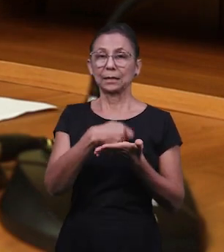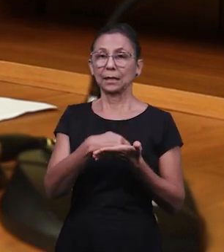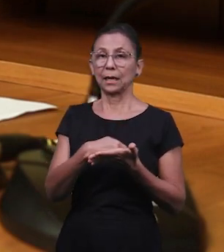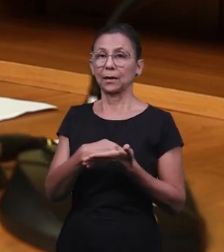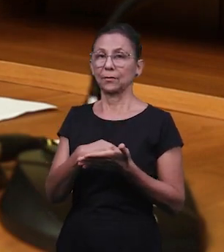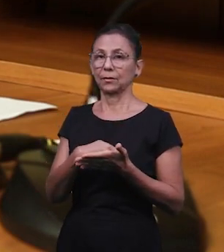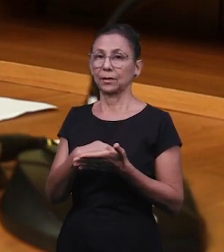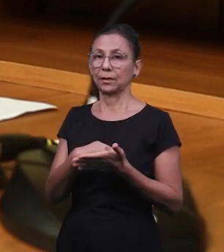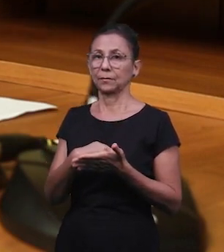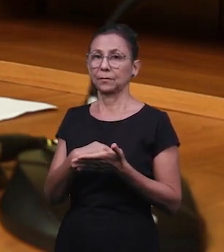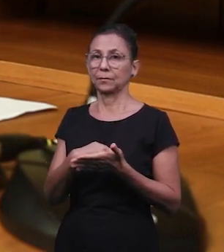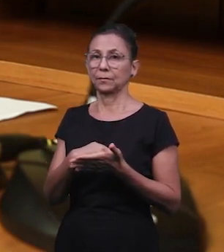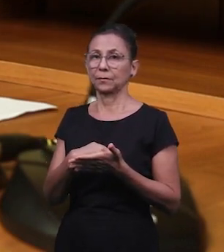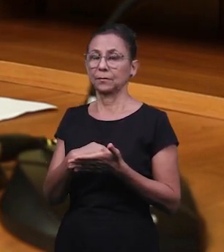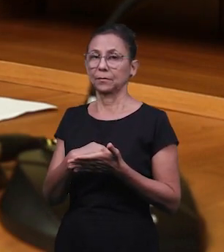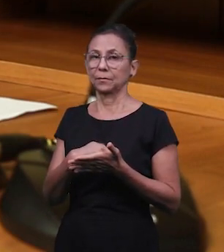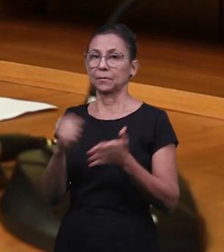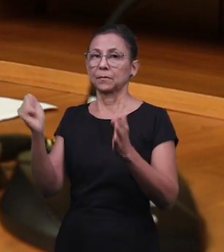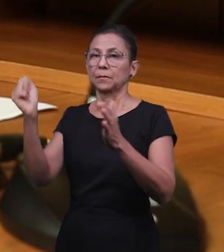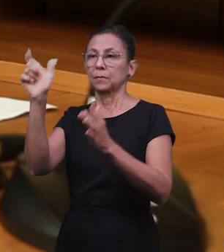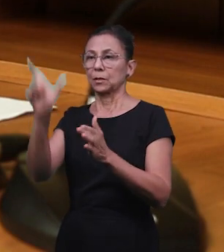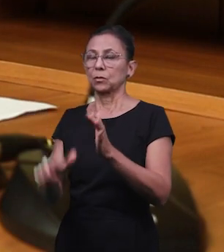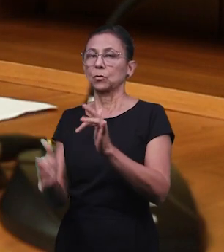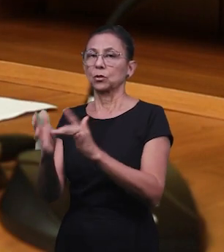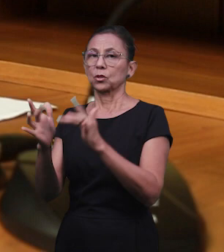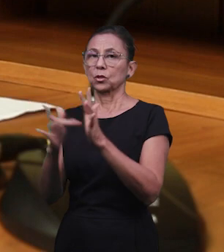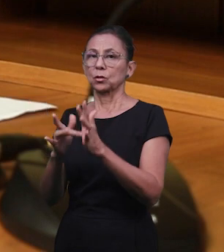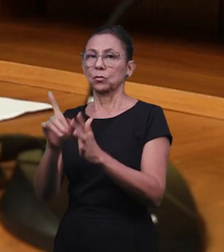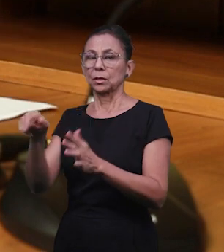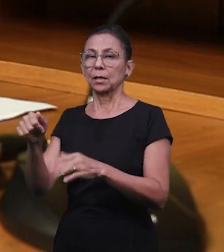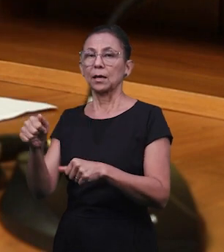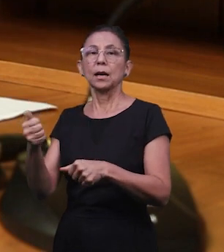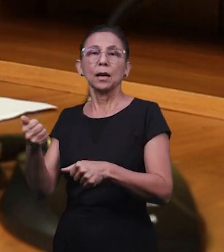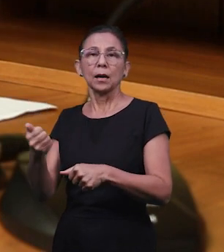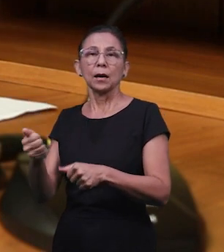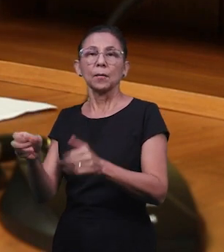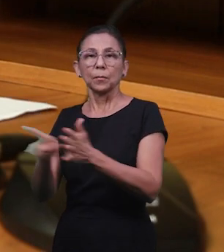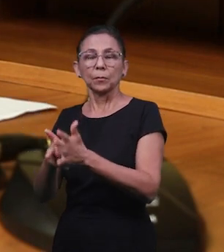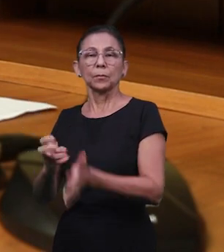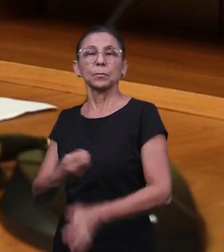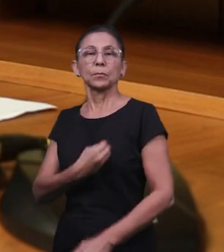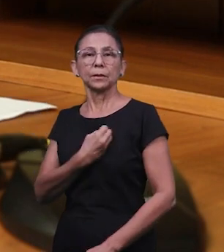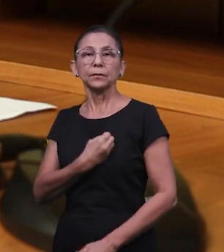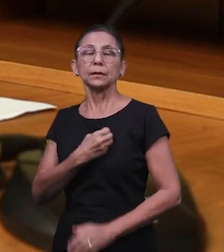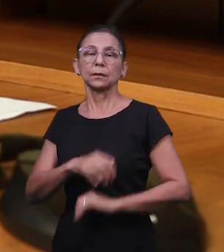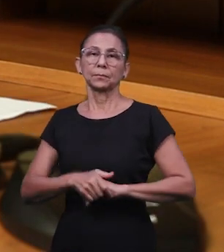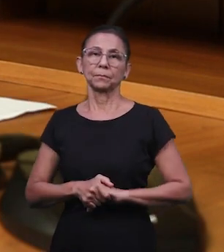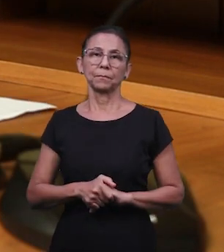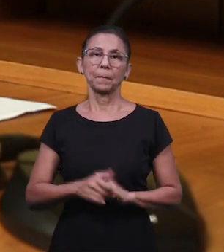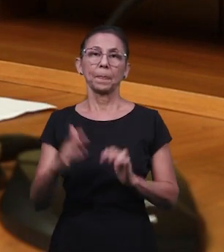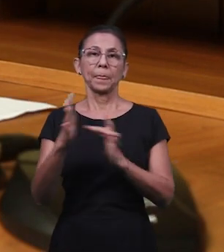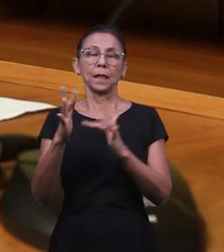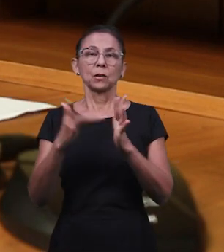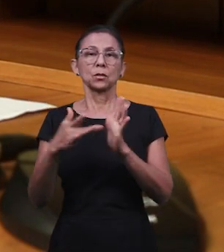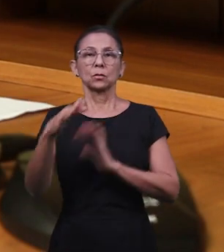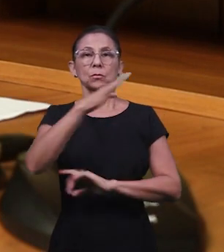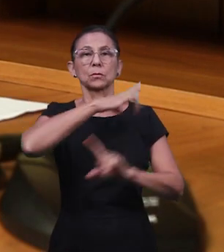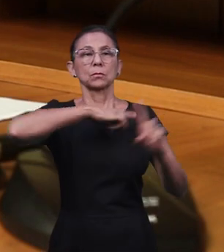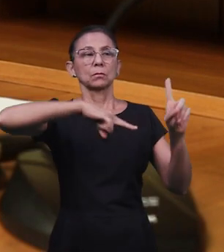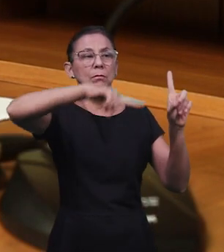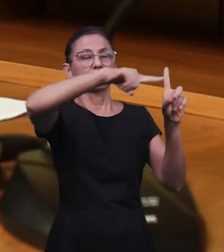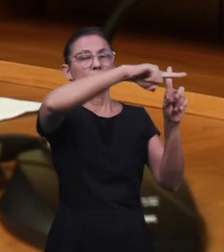ele vai à cruz e derrama o seu sangue, então ele derrama uma vida que nós não